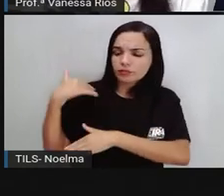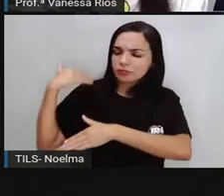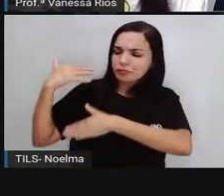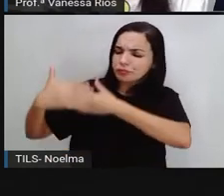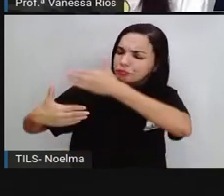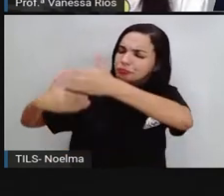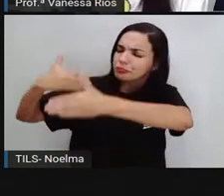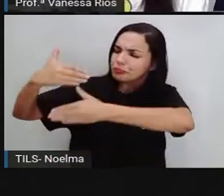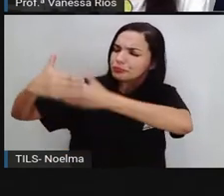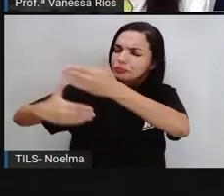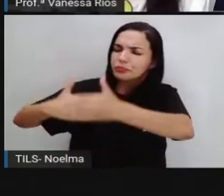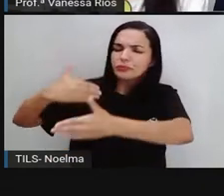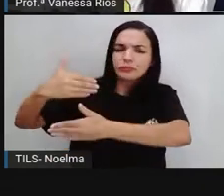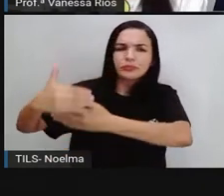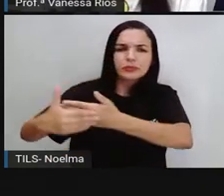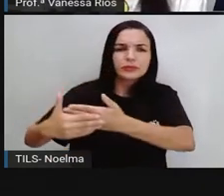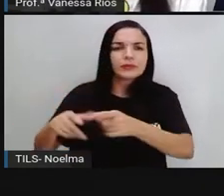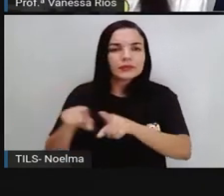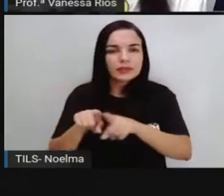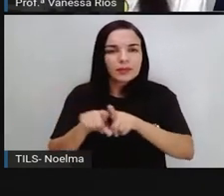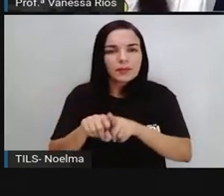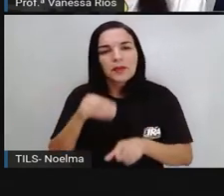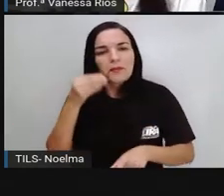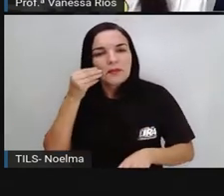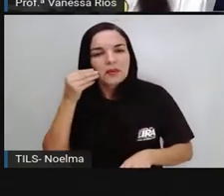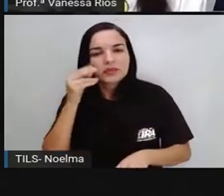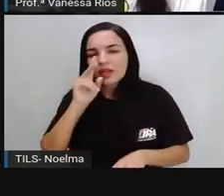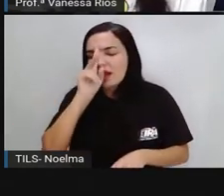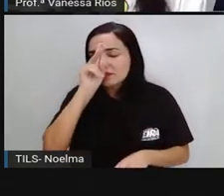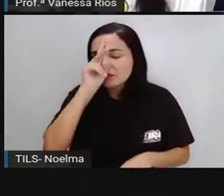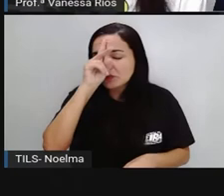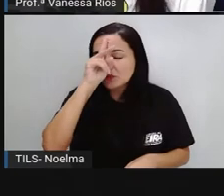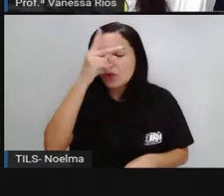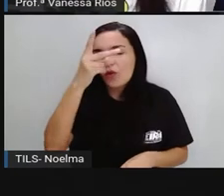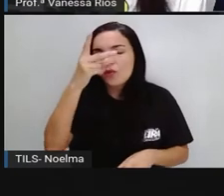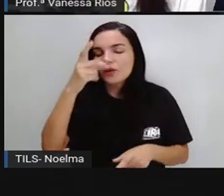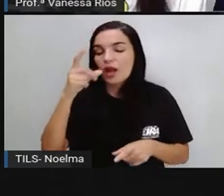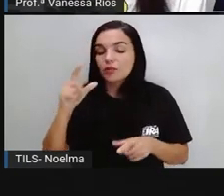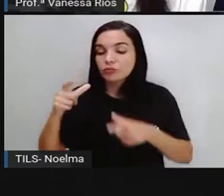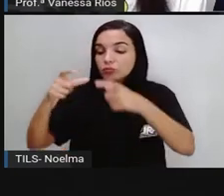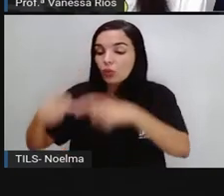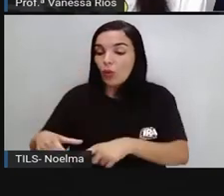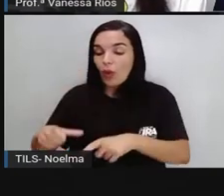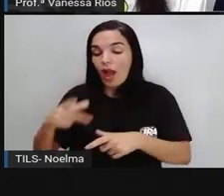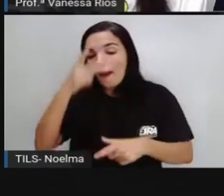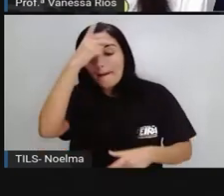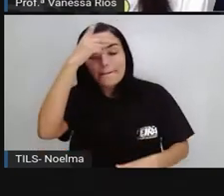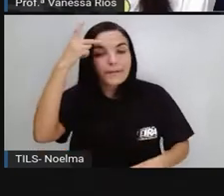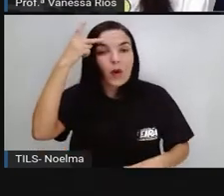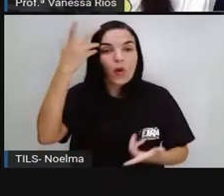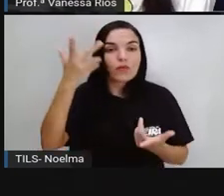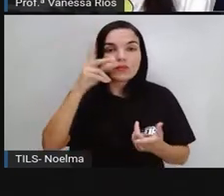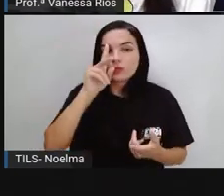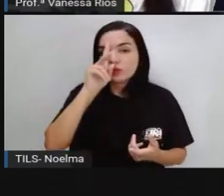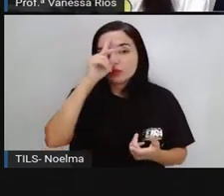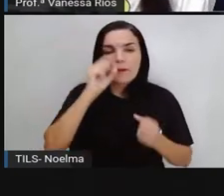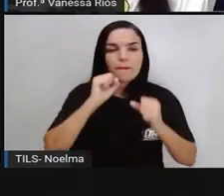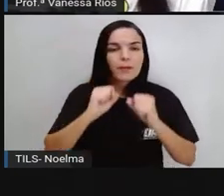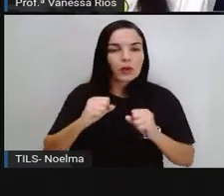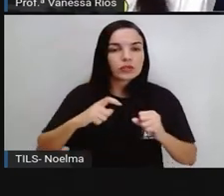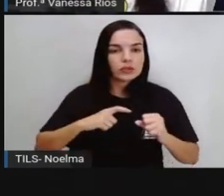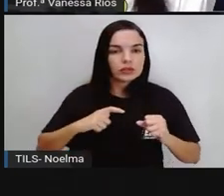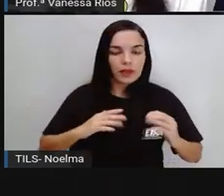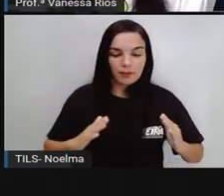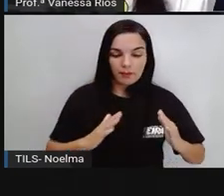do tempo e, portanto, representam a história de determinado povo. E aí podem ter bens móveis